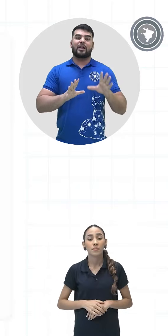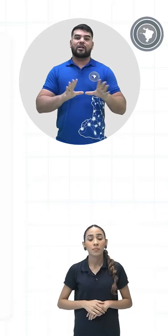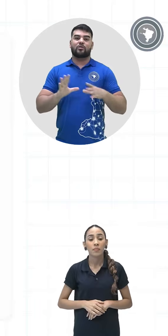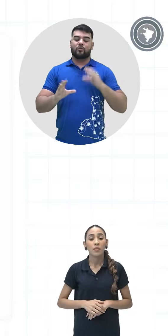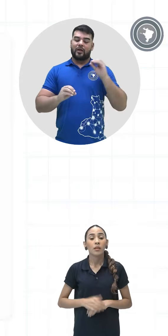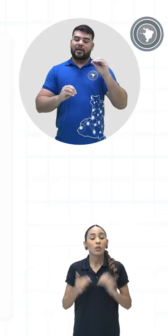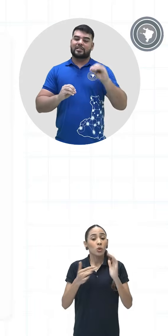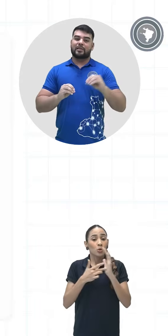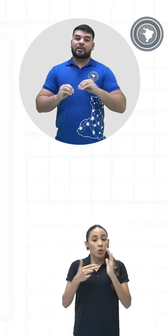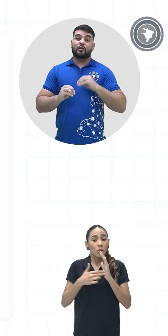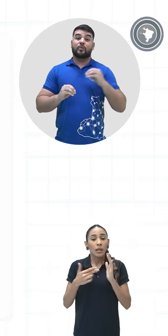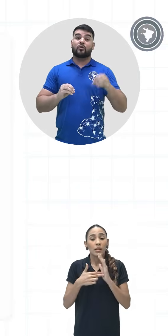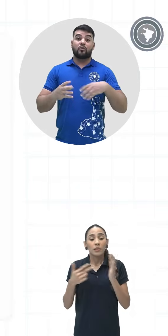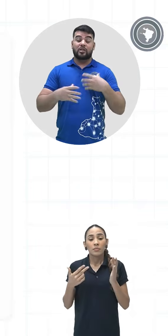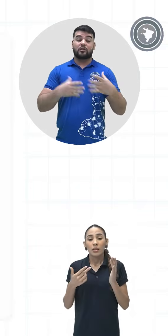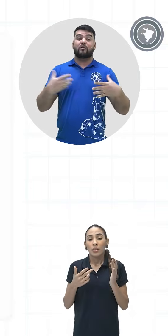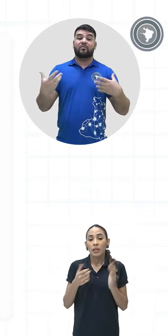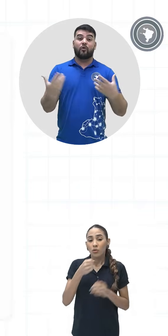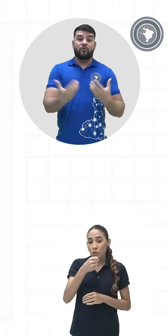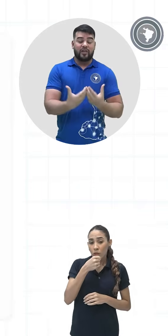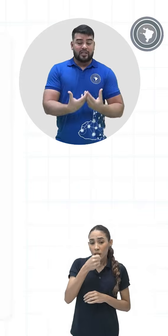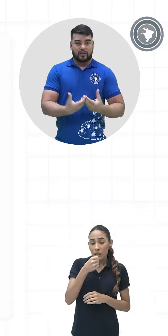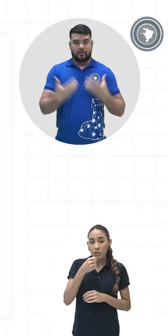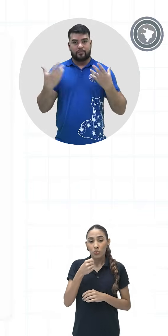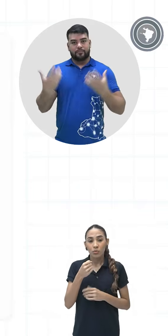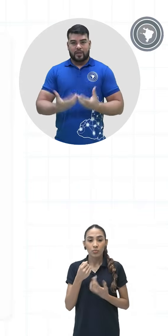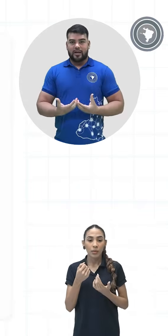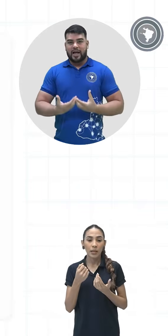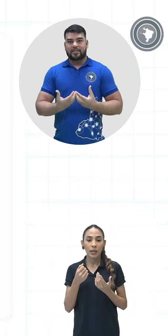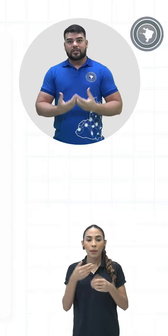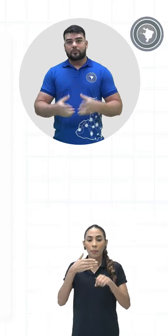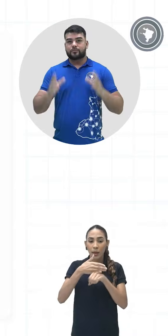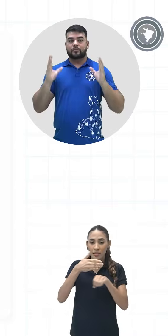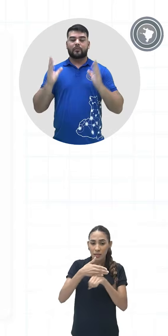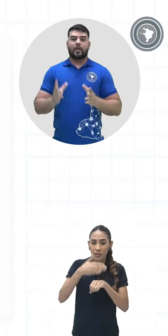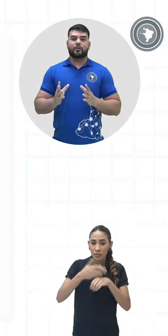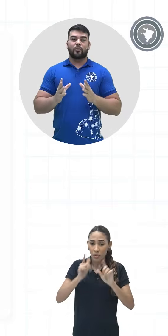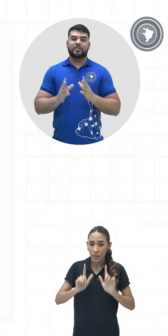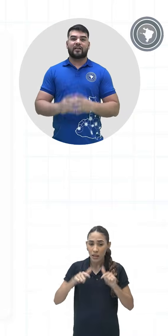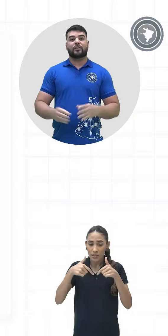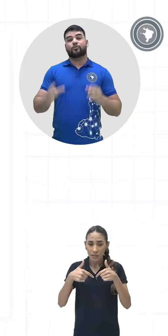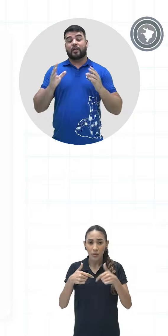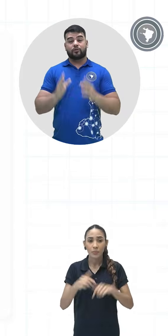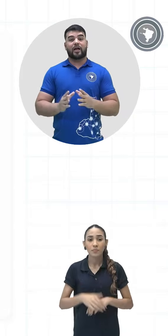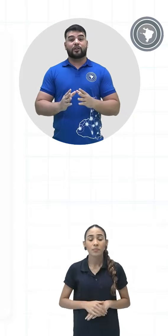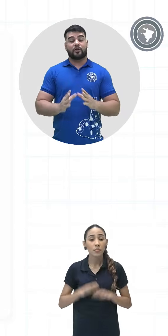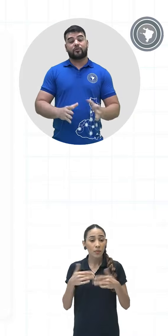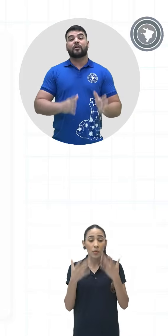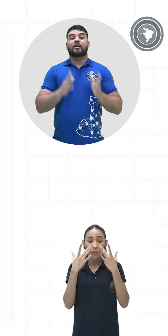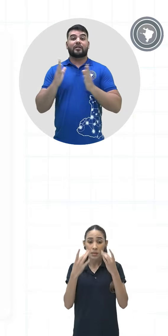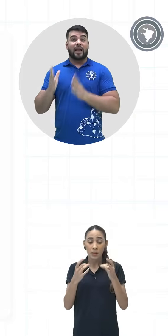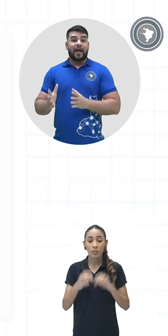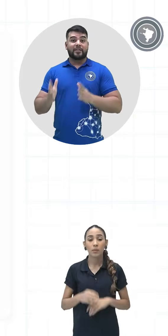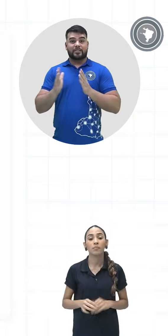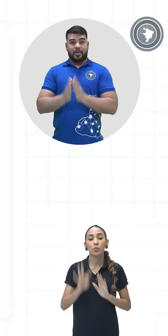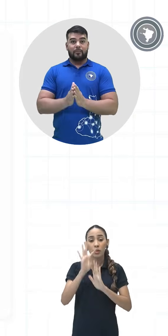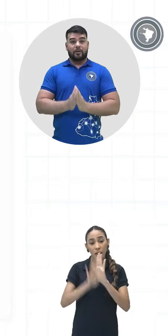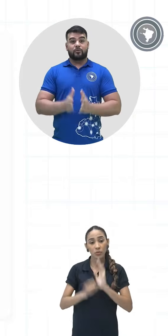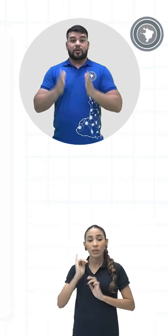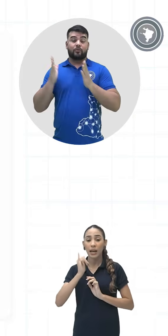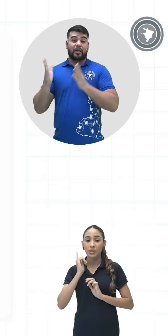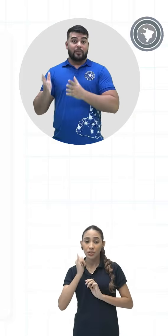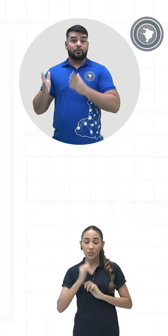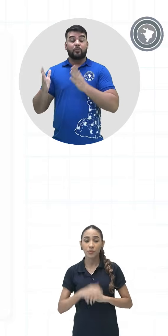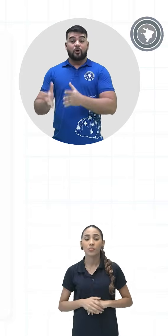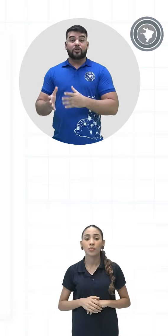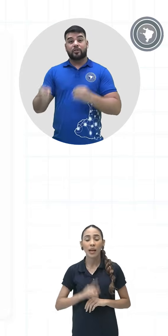gênero jornalístico, exatamente as pessoas que estão envolvidas na ação. Então, observe que o texto narrativo traz esse